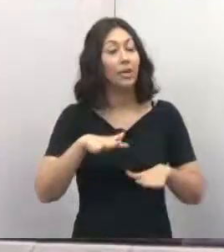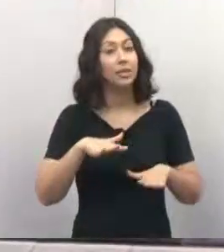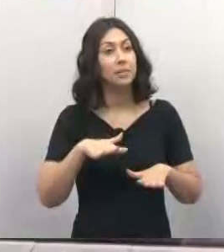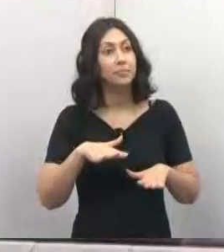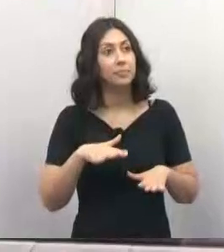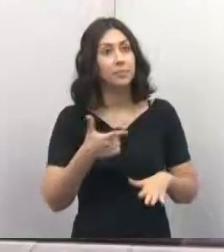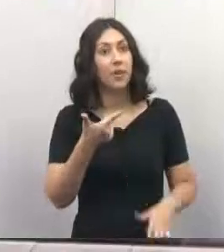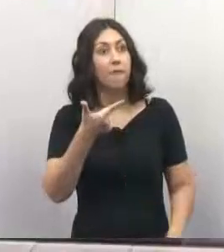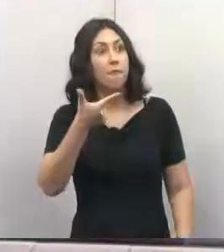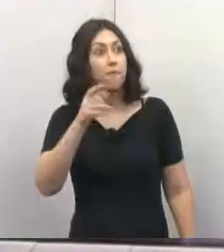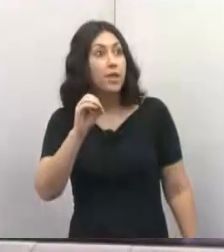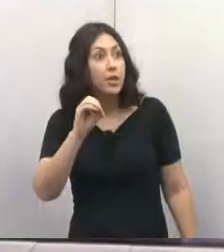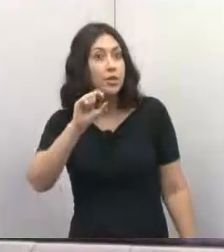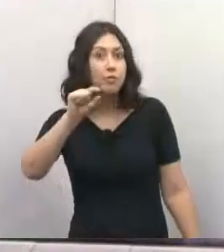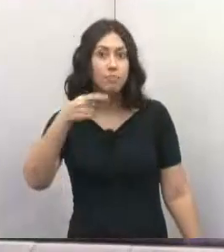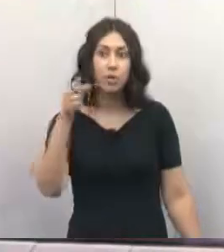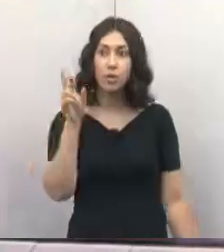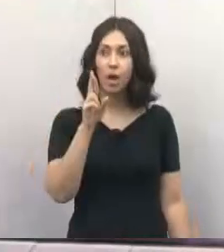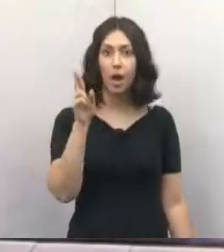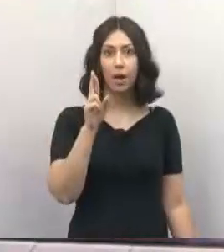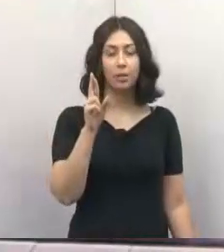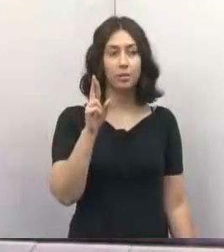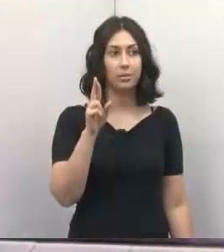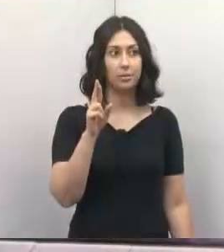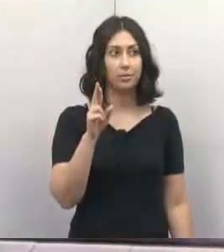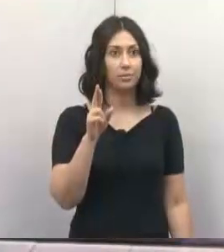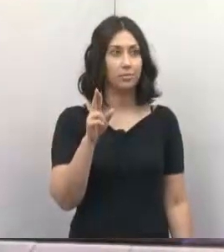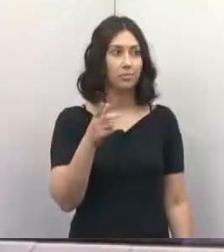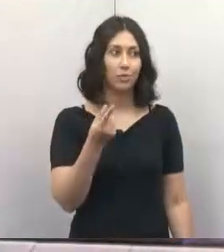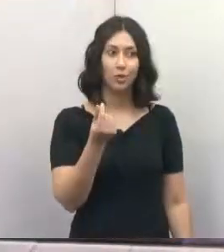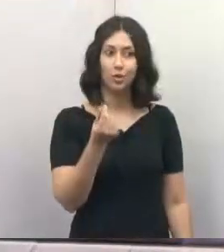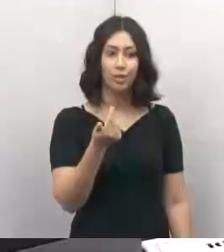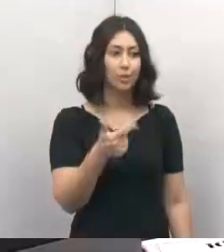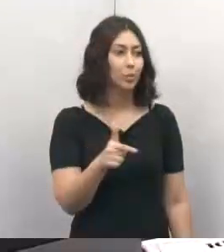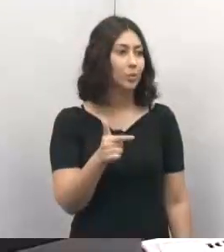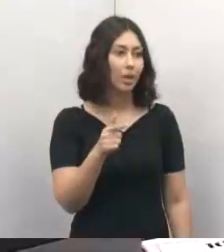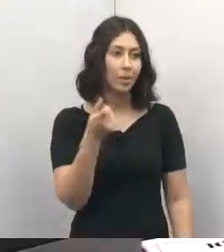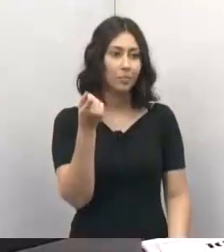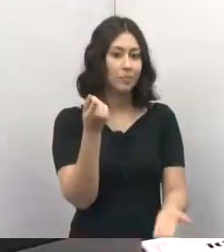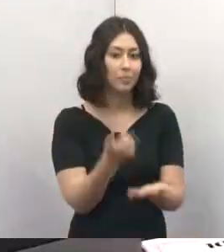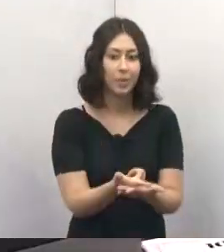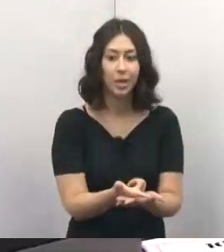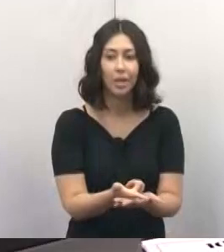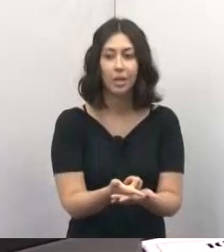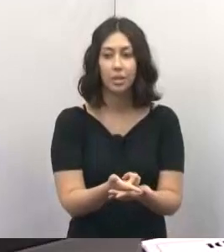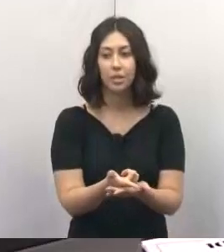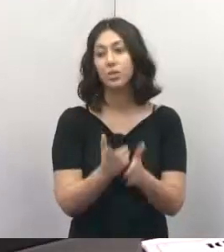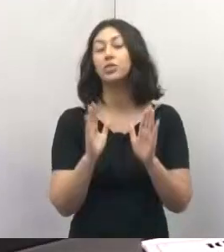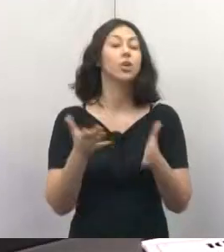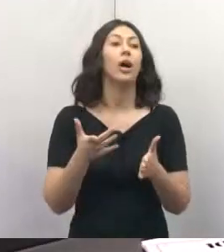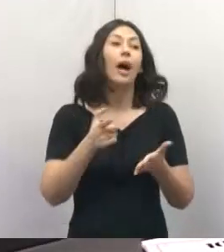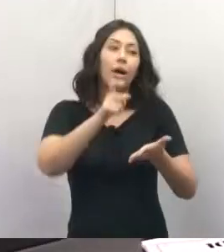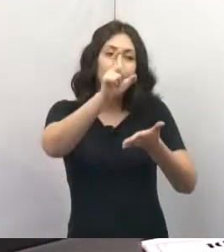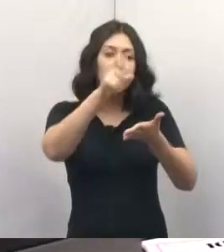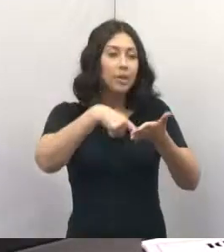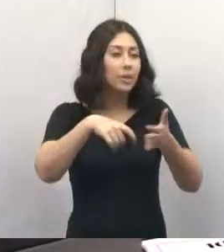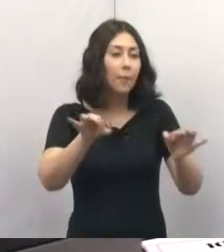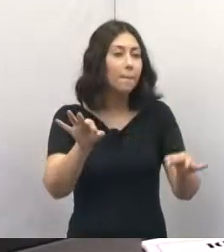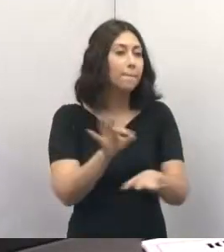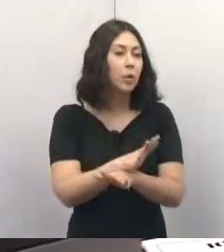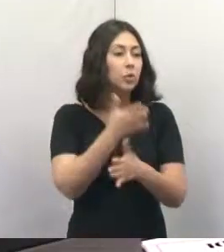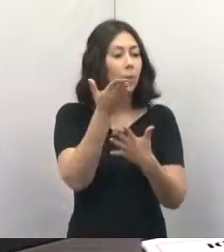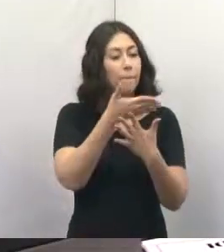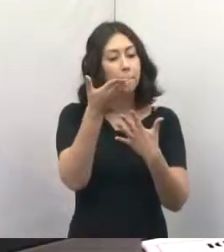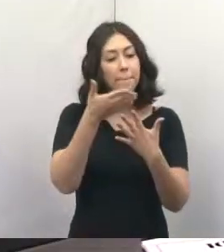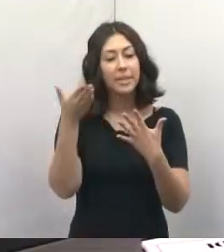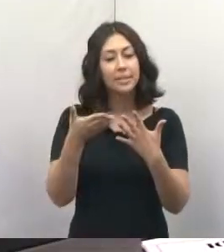está devendo 20, 30 mil de IPTU atrasado, não tem esse dinheiro para estar pagando de bate-pronto antes no de receber da venda de crédito, imóvel. Ele